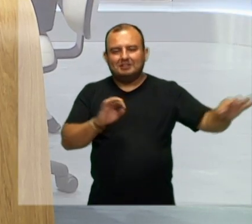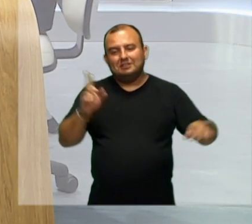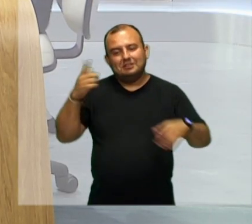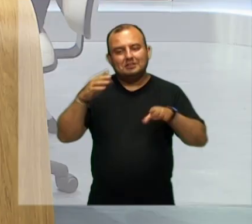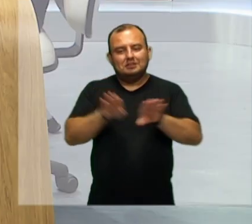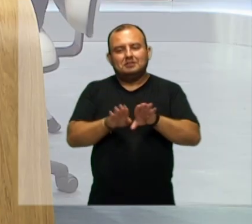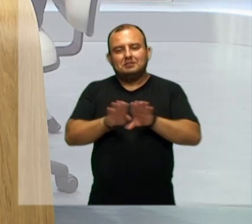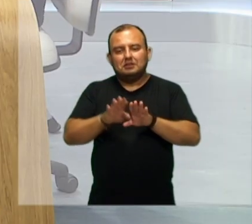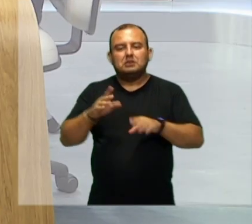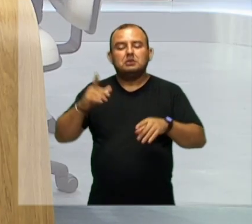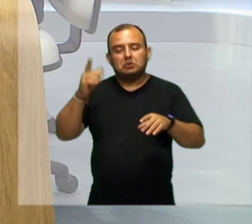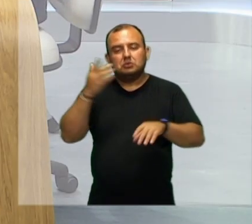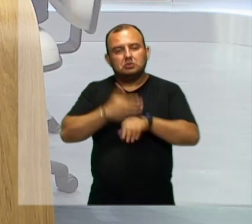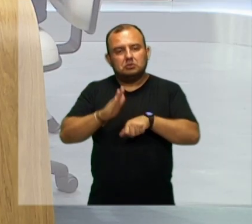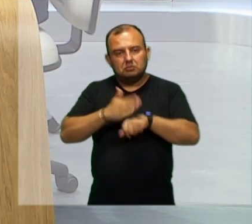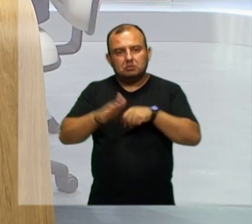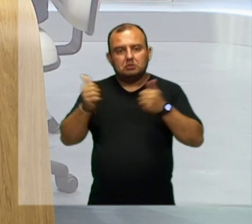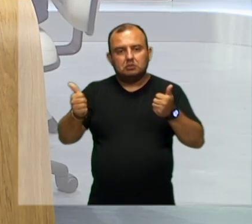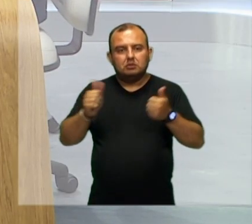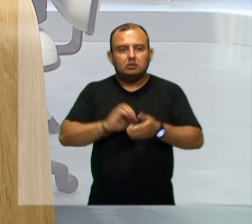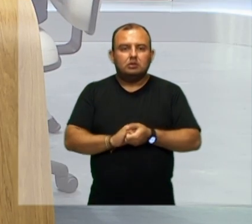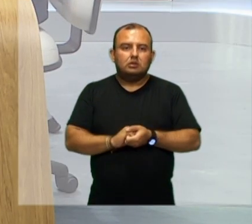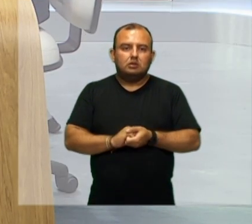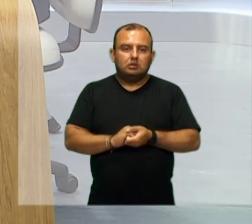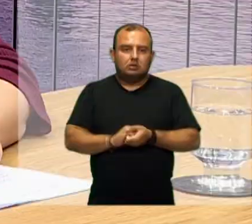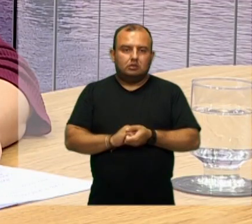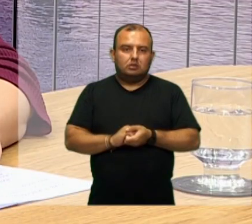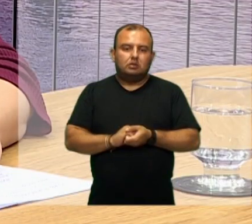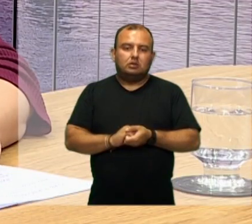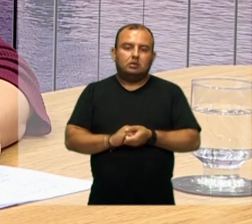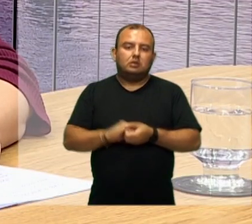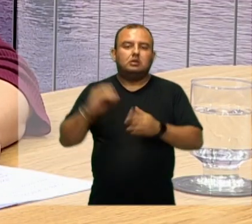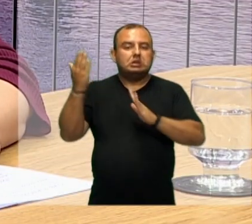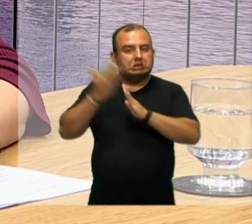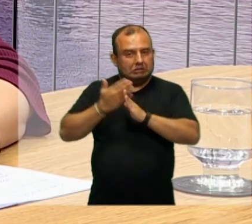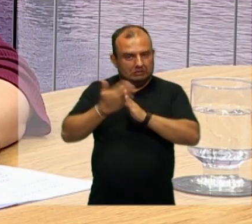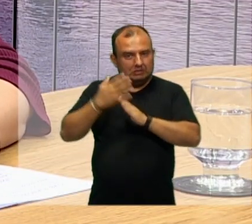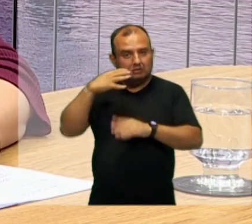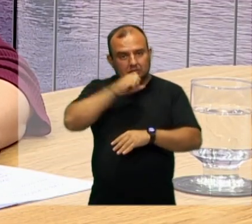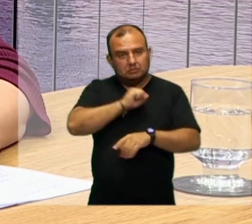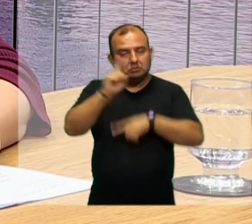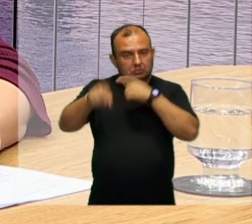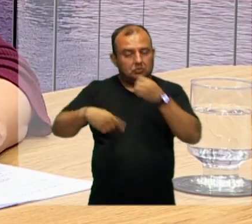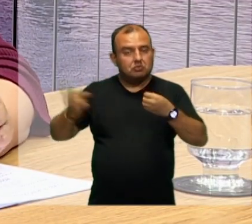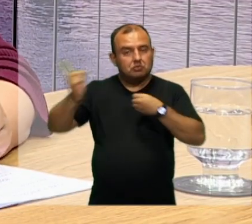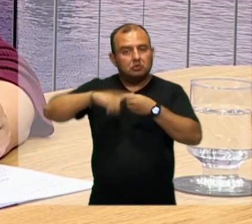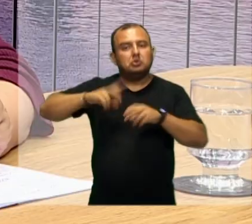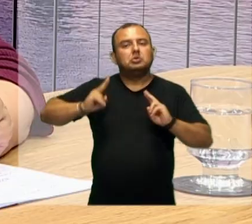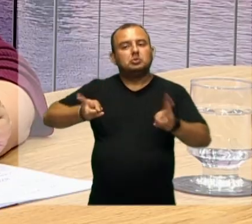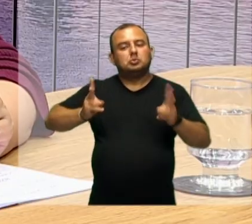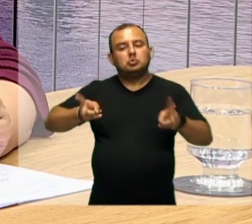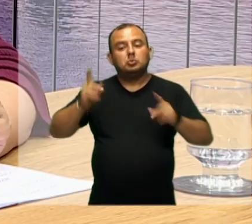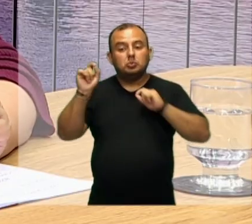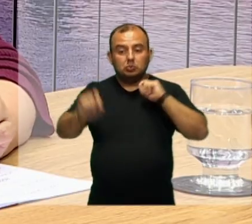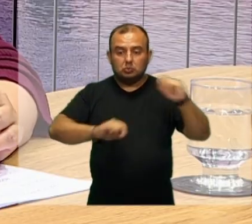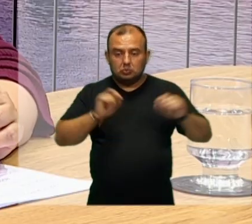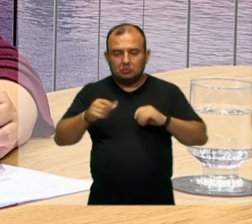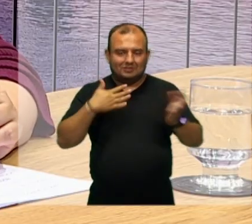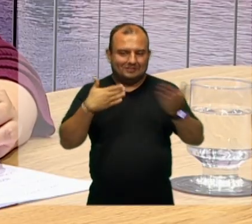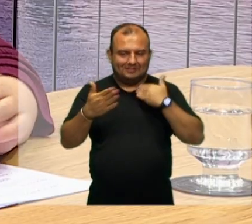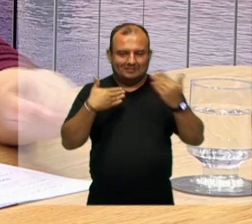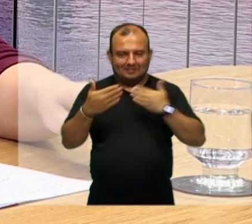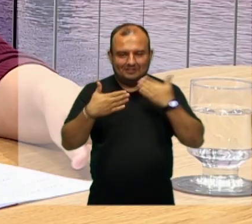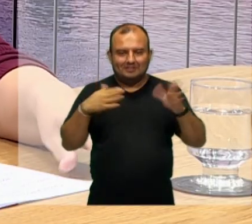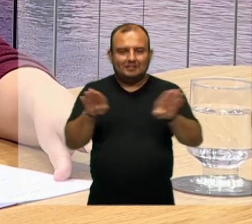devido tempo e o devido treinamento. A gente tem que fazer um pequeno intervalo, na volta a gente continua a nossa